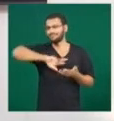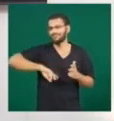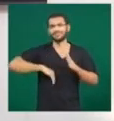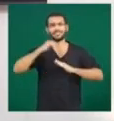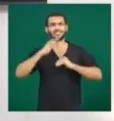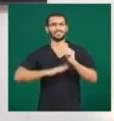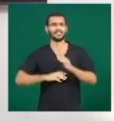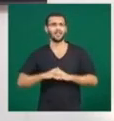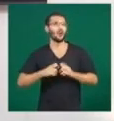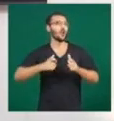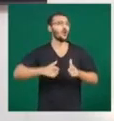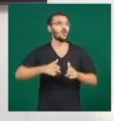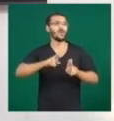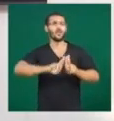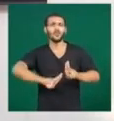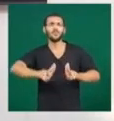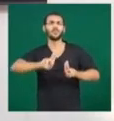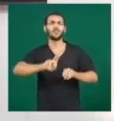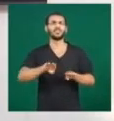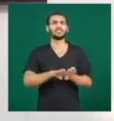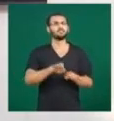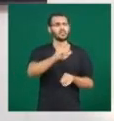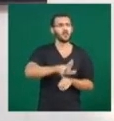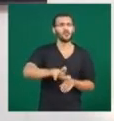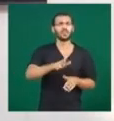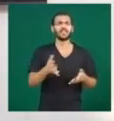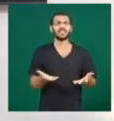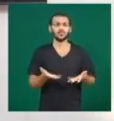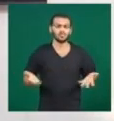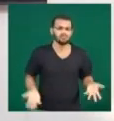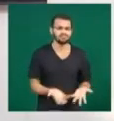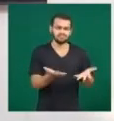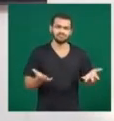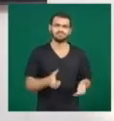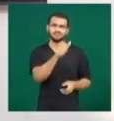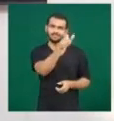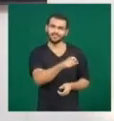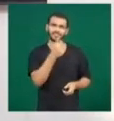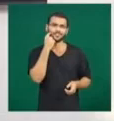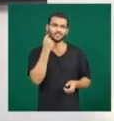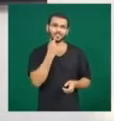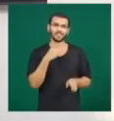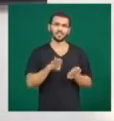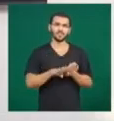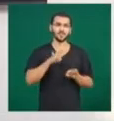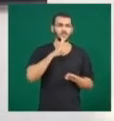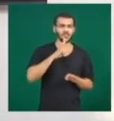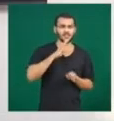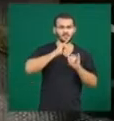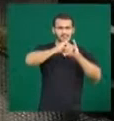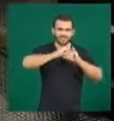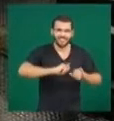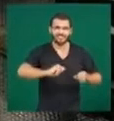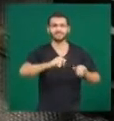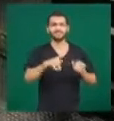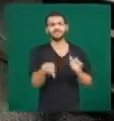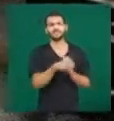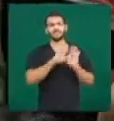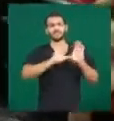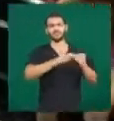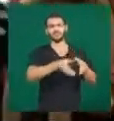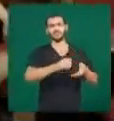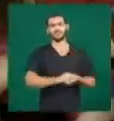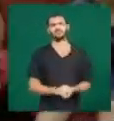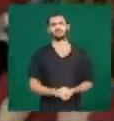na universidade com foco na promoção da pessoa surda e com informação e conhecimento a toda a comunidade.